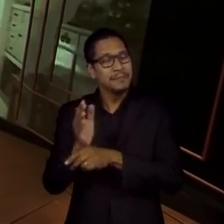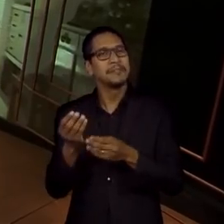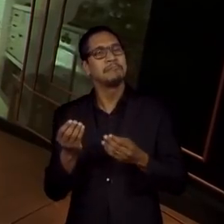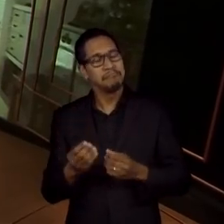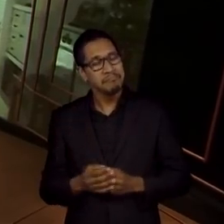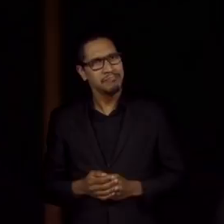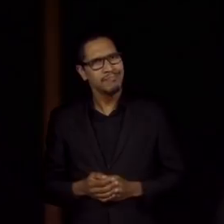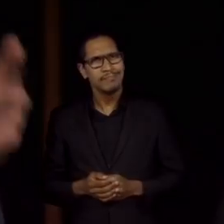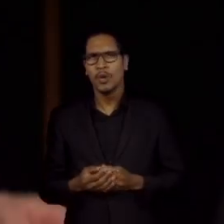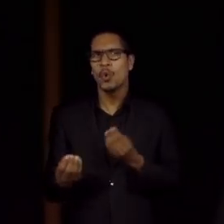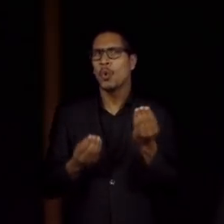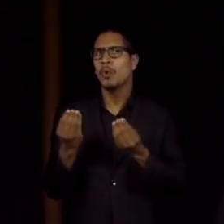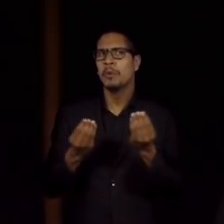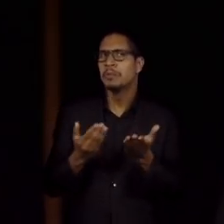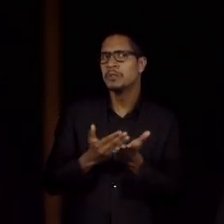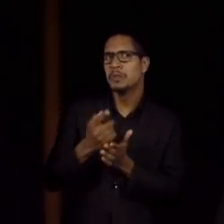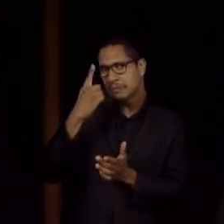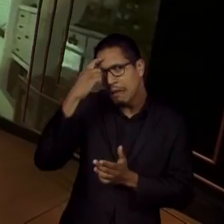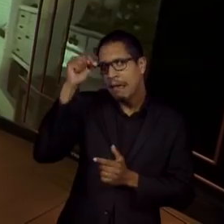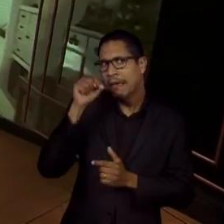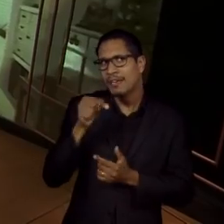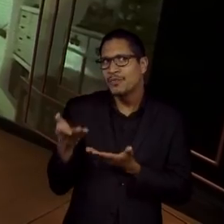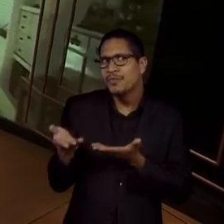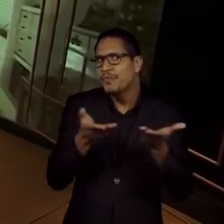para fazer esse filme? Como é que surgiu essa ideia?